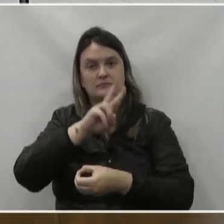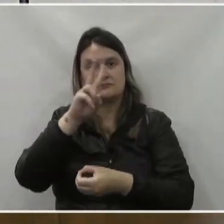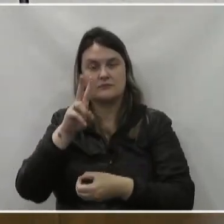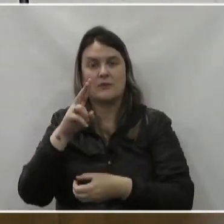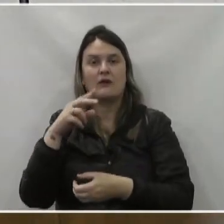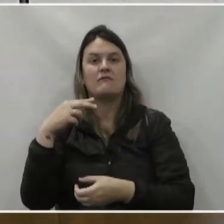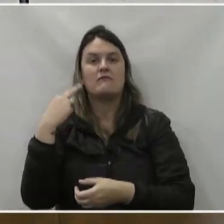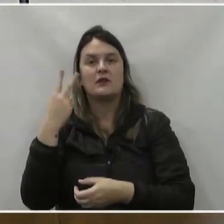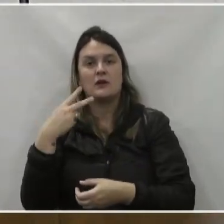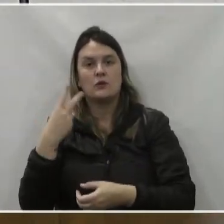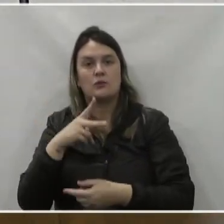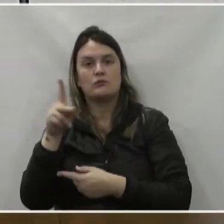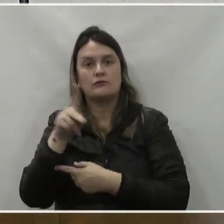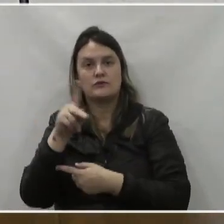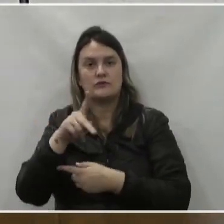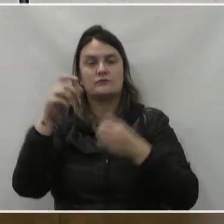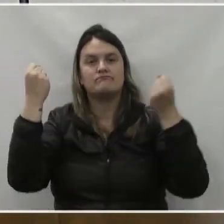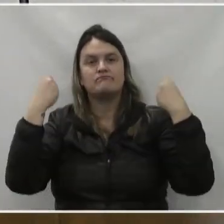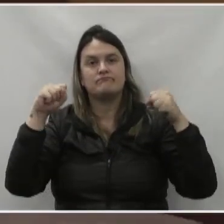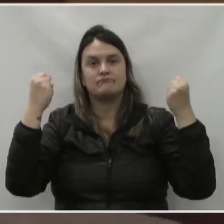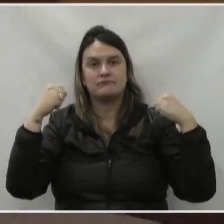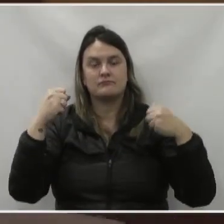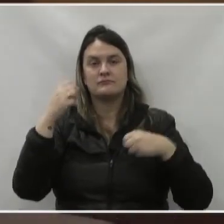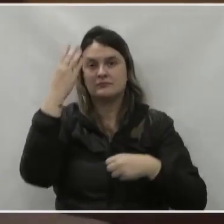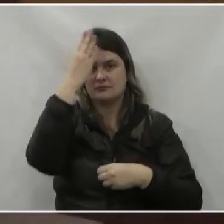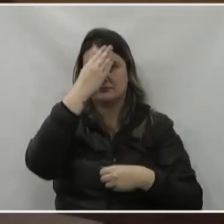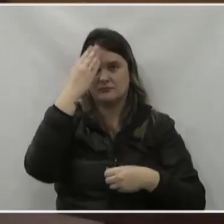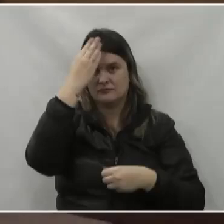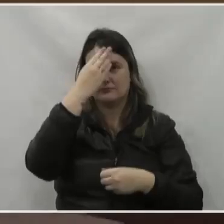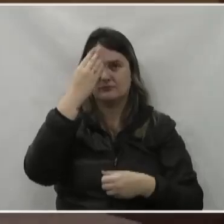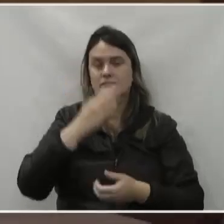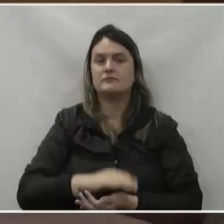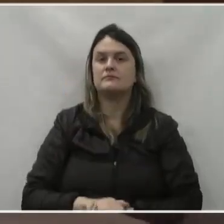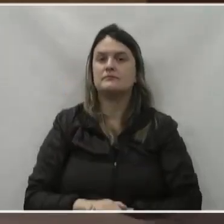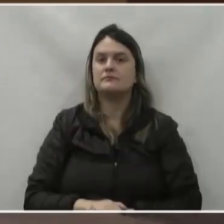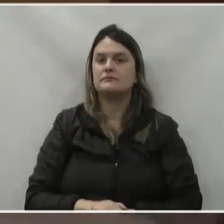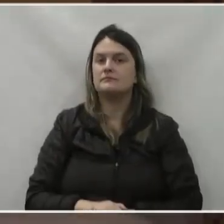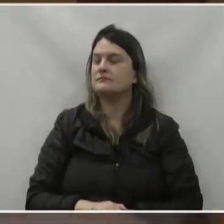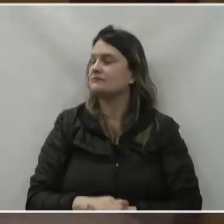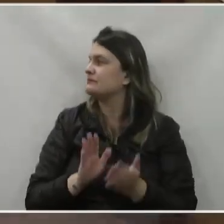nosso vereador, professor de Educação Física, Cordovan Frederico de Melo Neto.